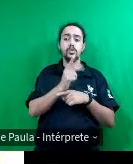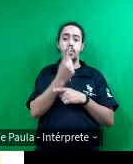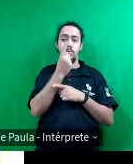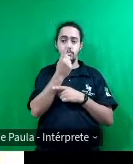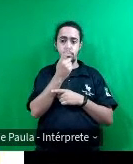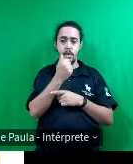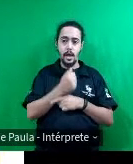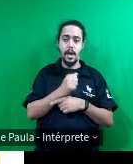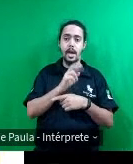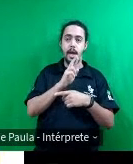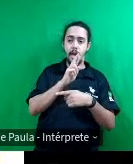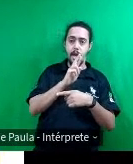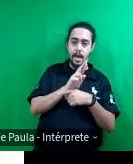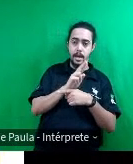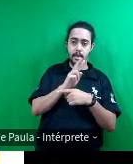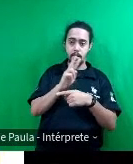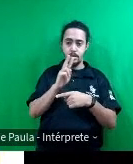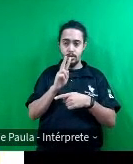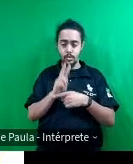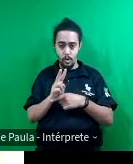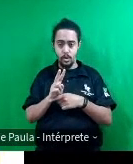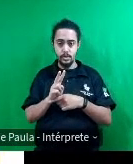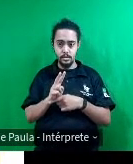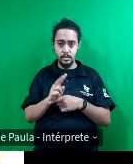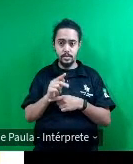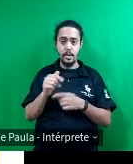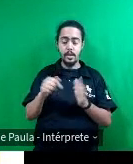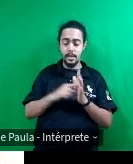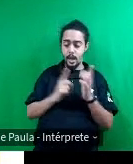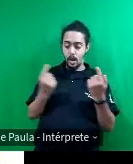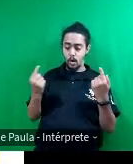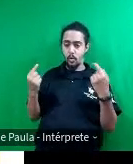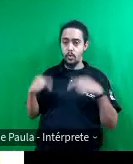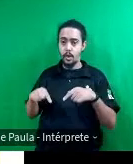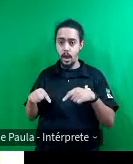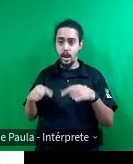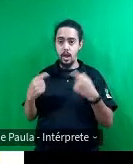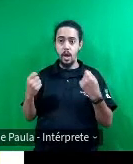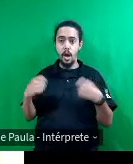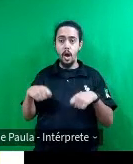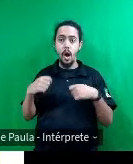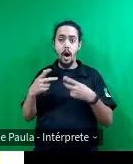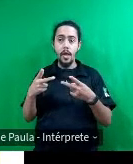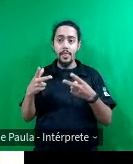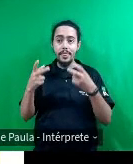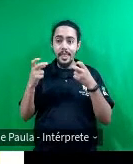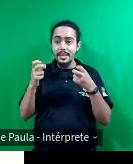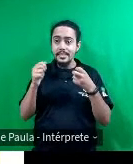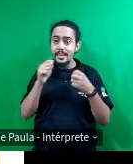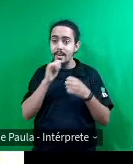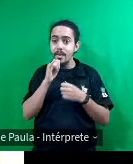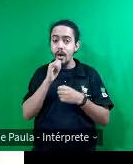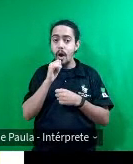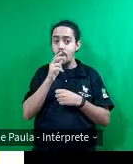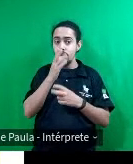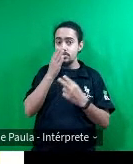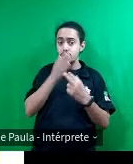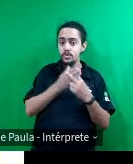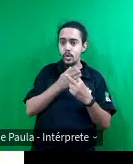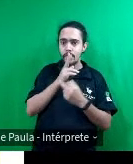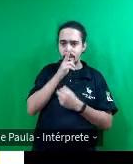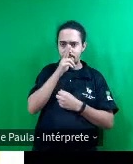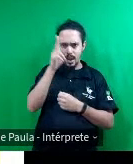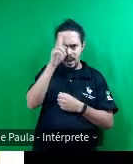resistor 2 do ramo oposto. Olha outro detalhe aqui, né? Um divisor de tensão era o próprio resistor